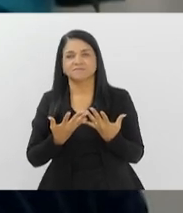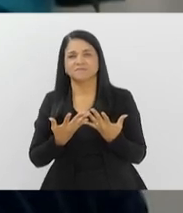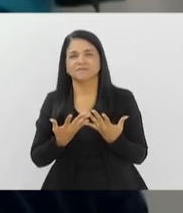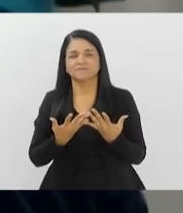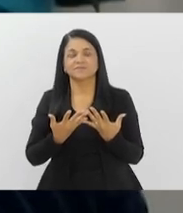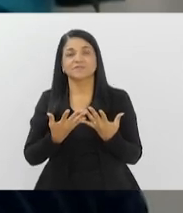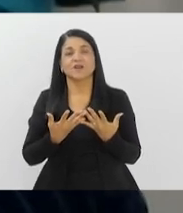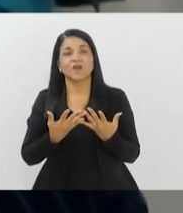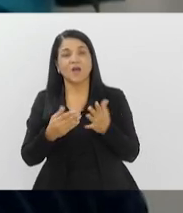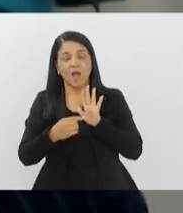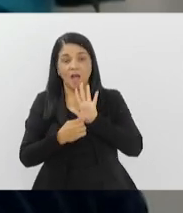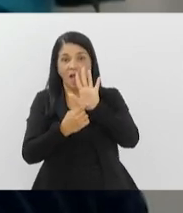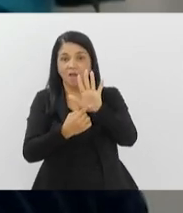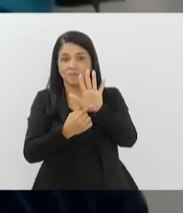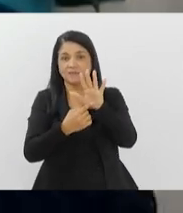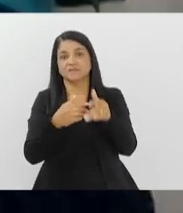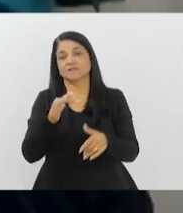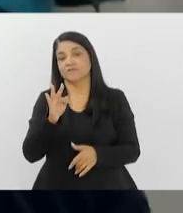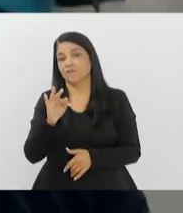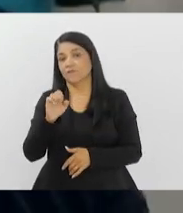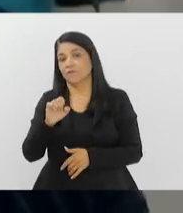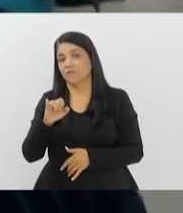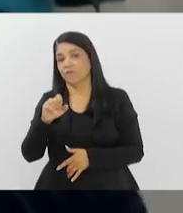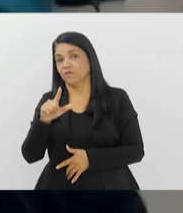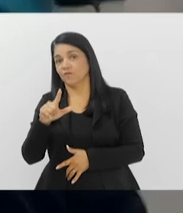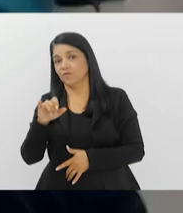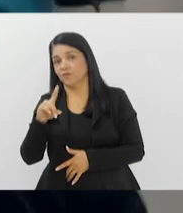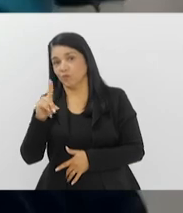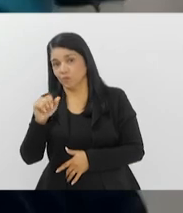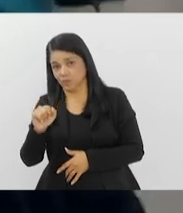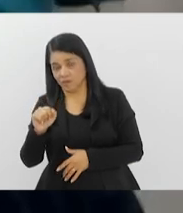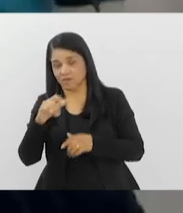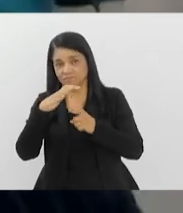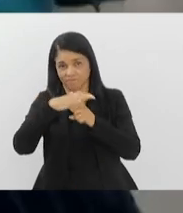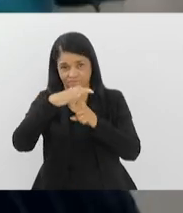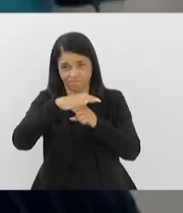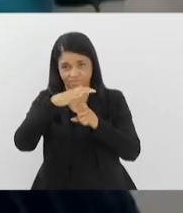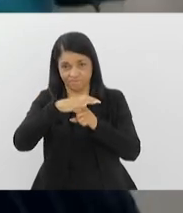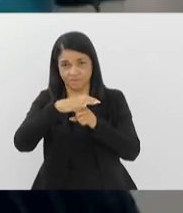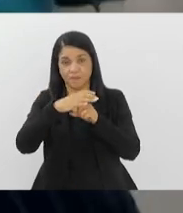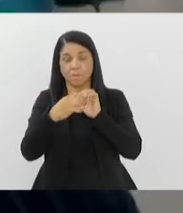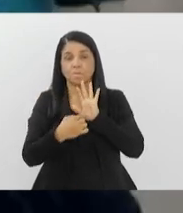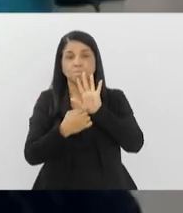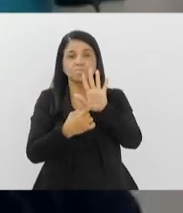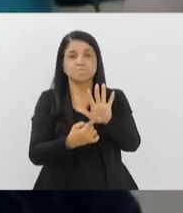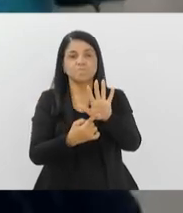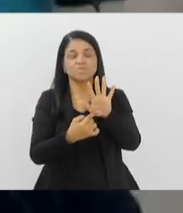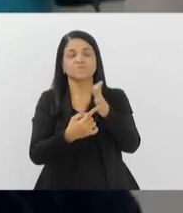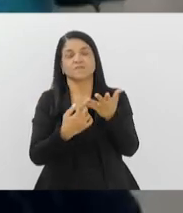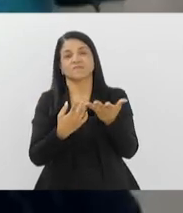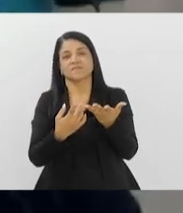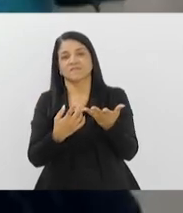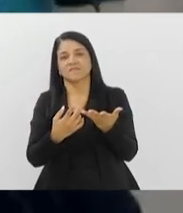à nossa apresentação da Field e vou começar aqui por apresentar esta primeira página, que é